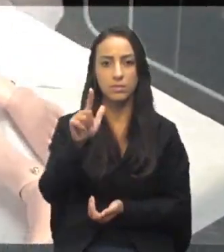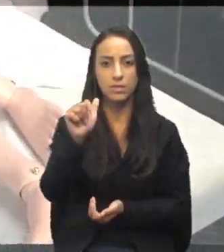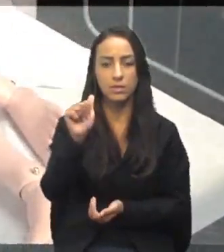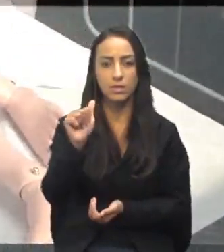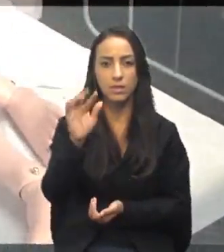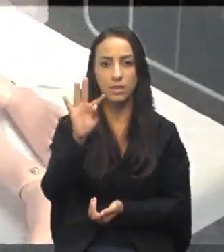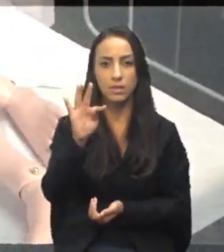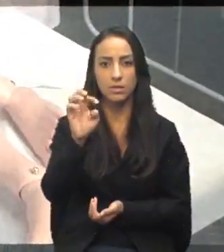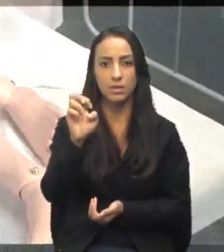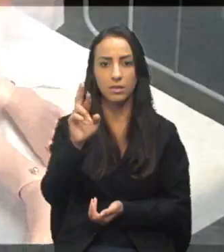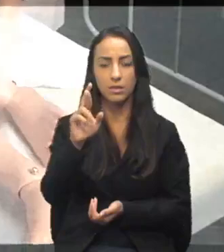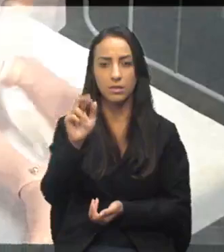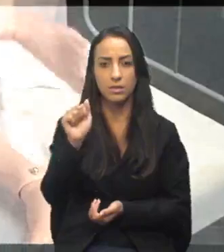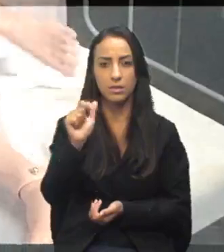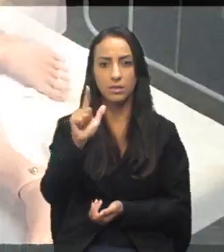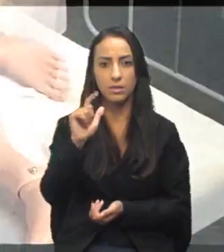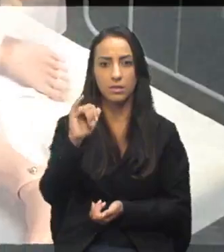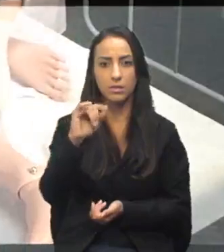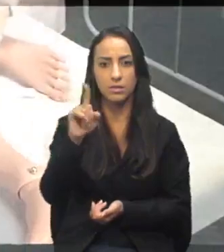lateralizado.